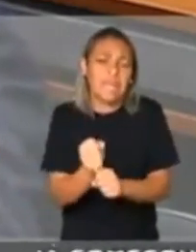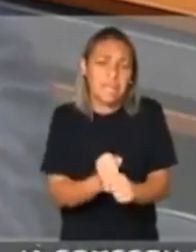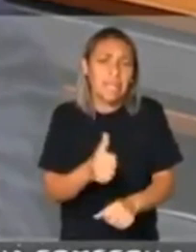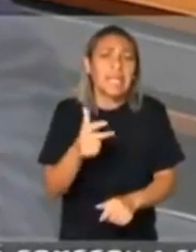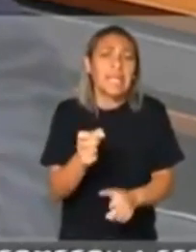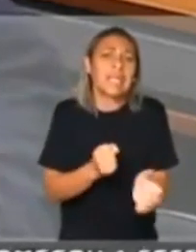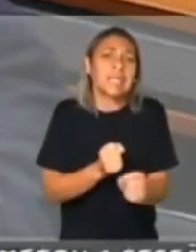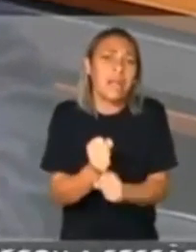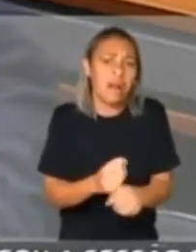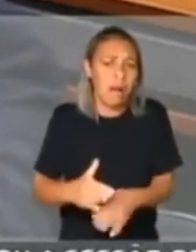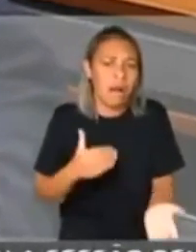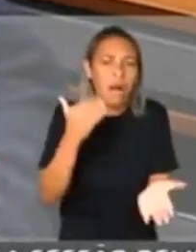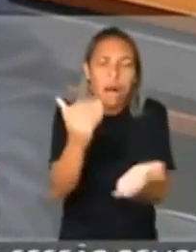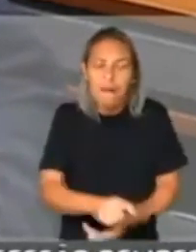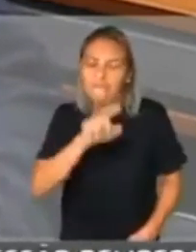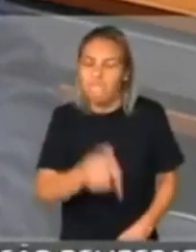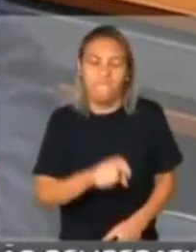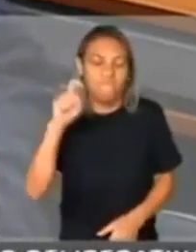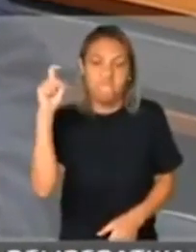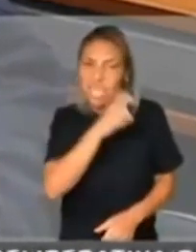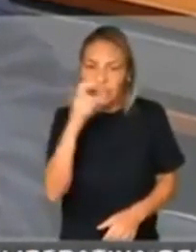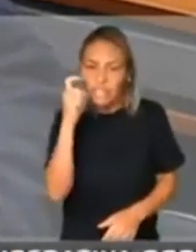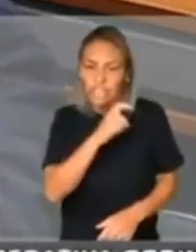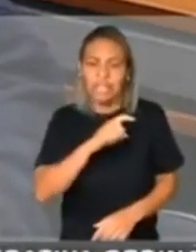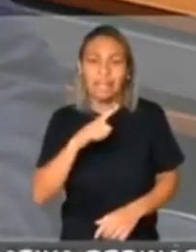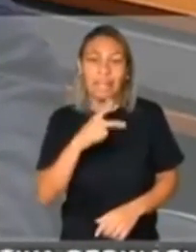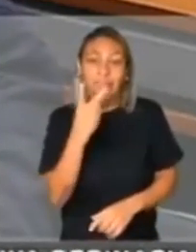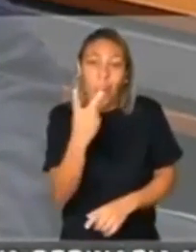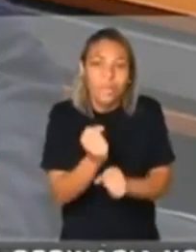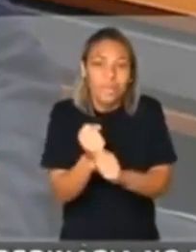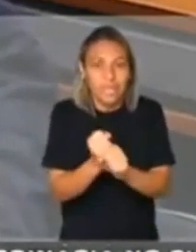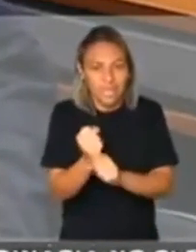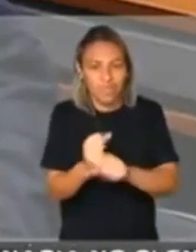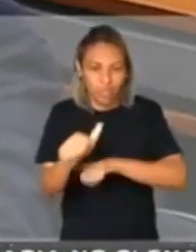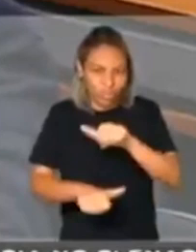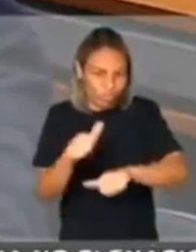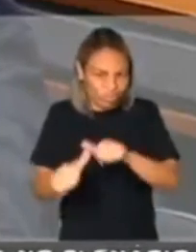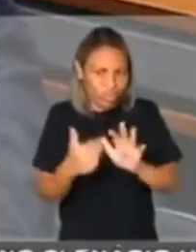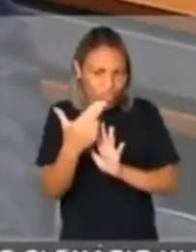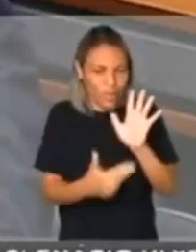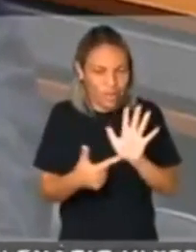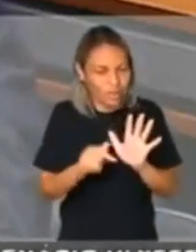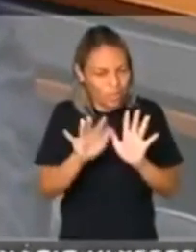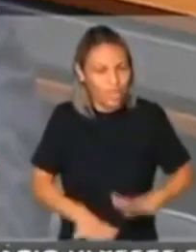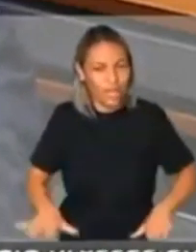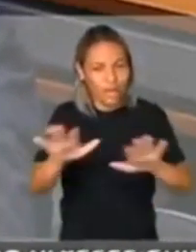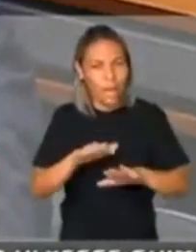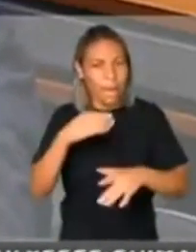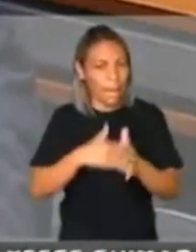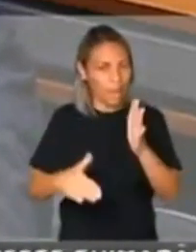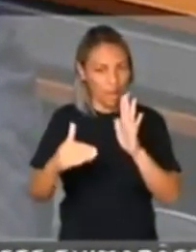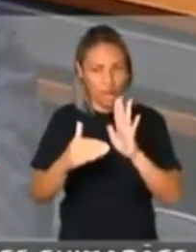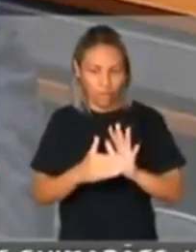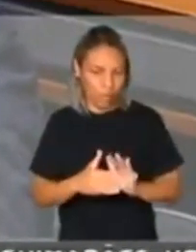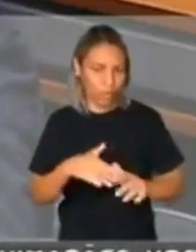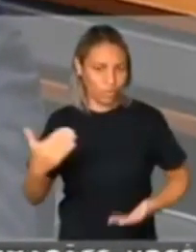15 anos, que é absolutamente mentiroso, porque nós sabemos que tem um período de 2 anos de transição no regime geral para os trabalhadores da